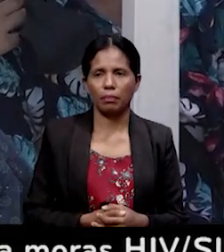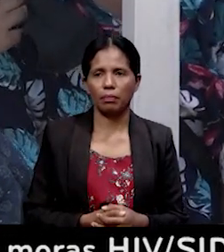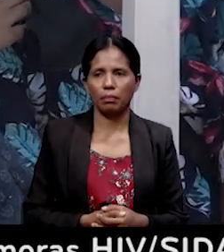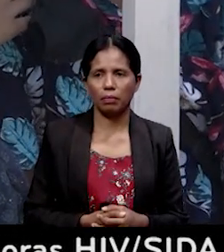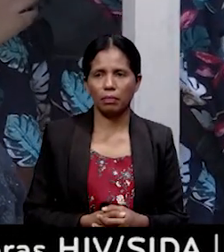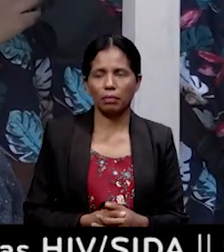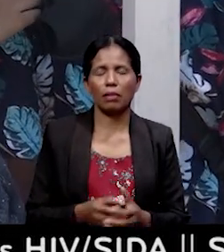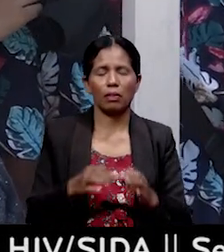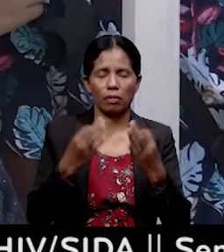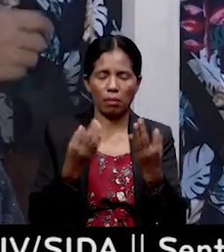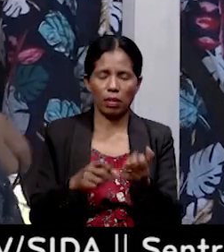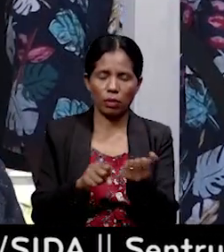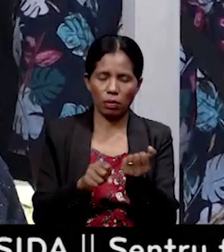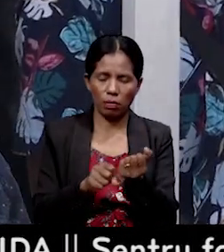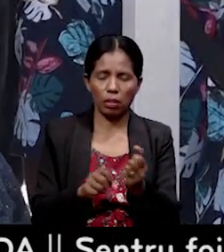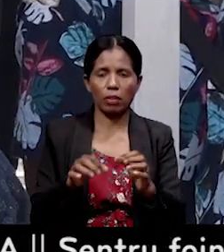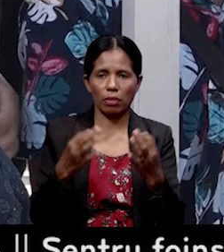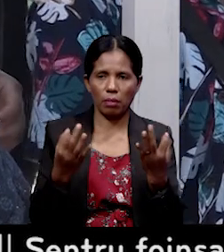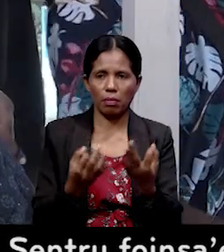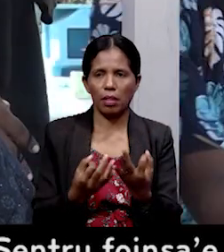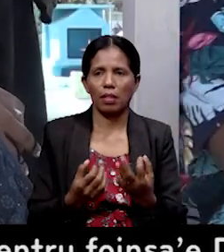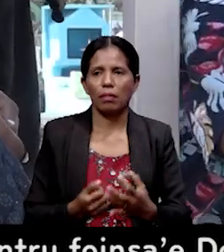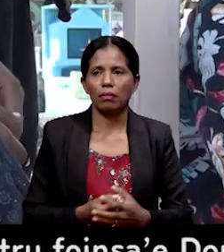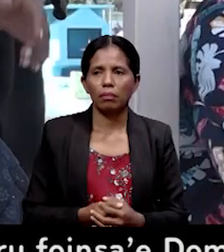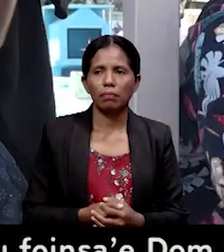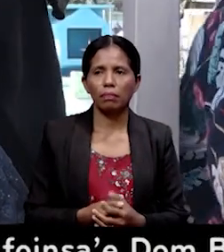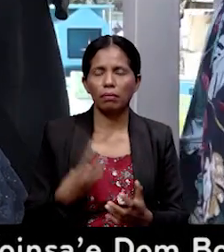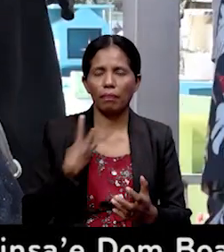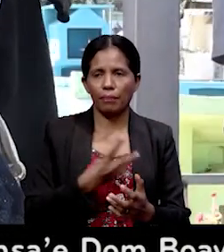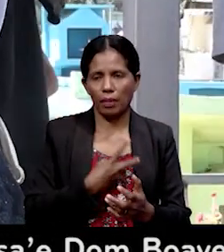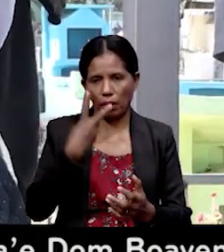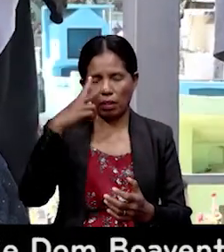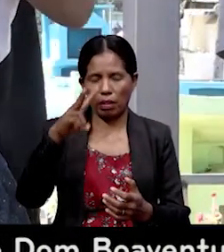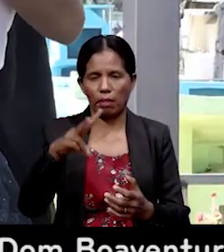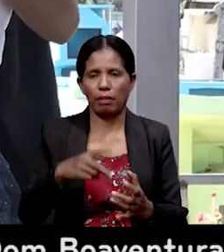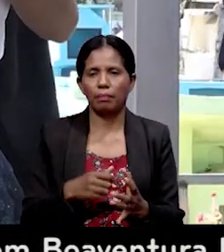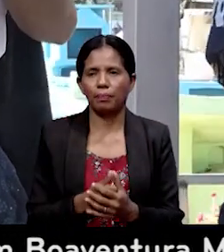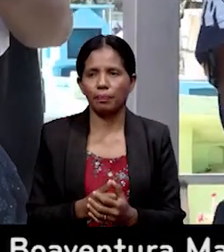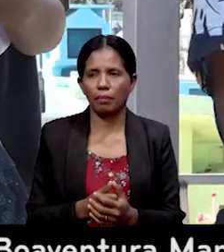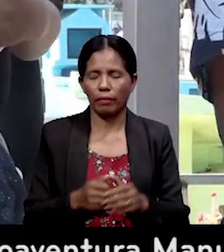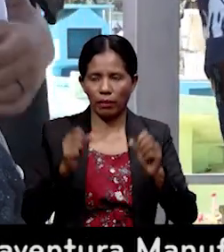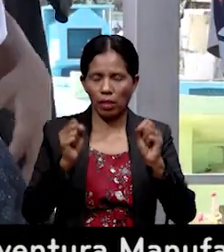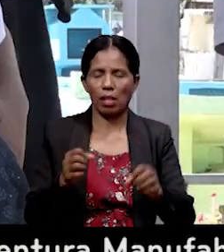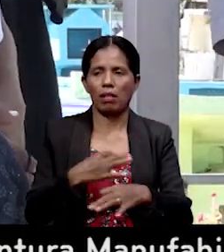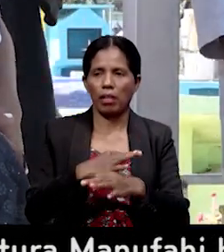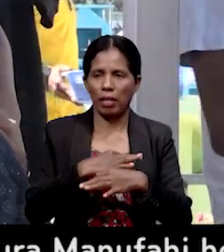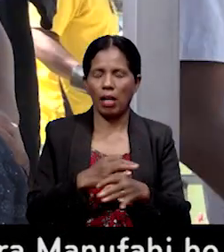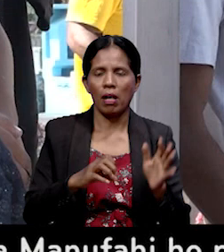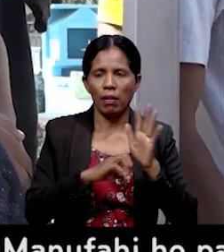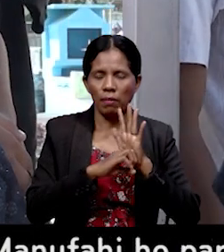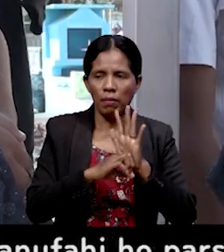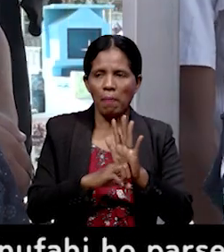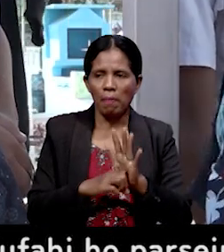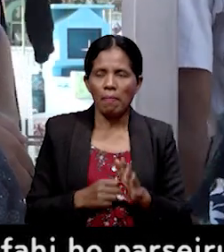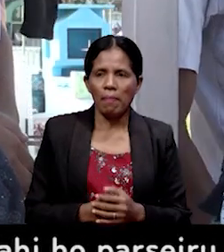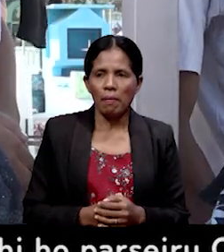minha família Ninhã, Inama Ninhã, e estaremos exigência balo que tem que radia, por exemplo, nessa e